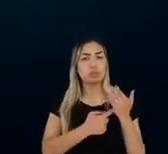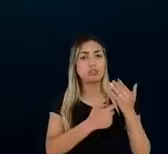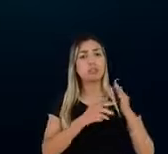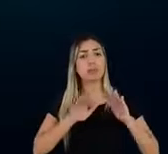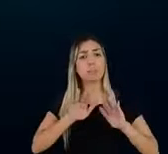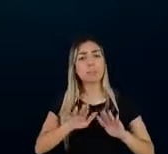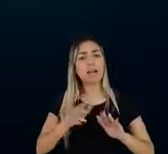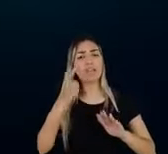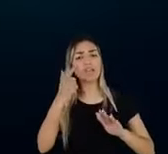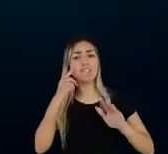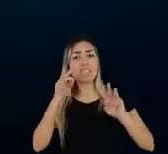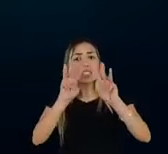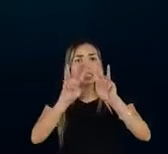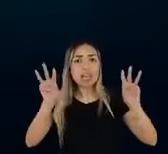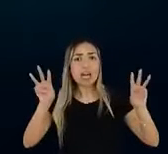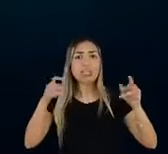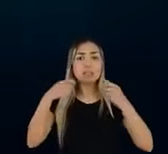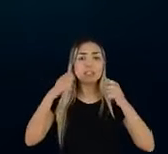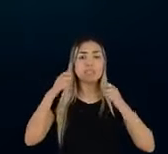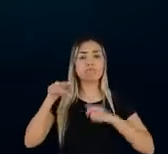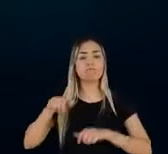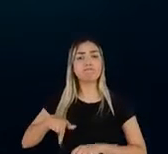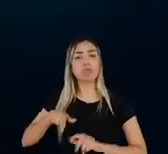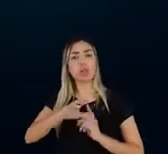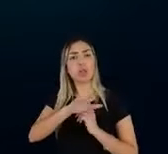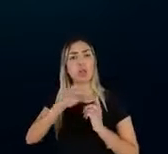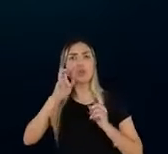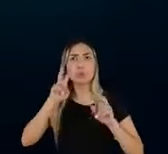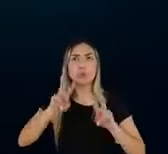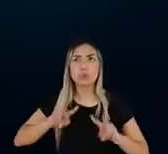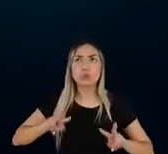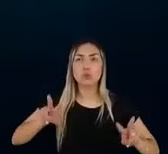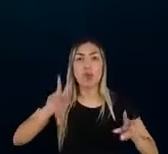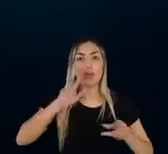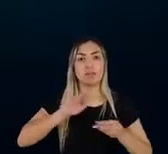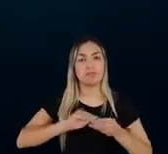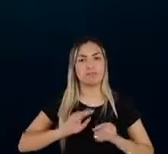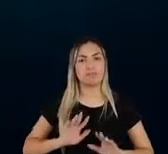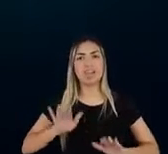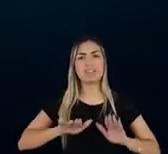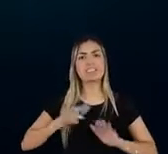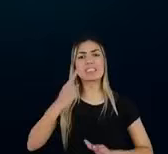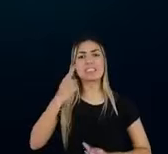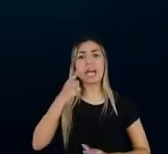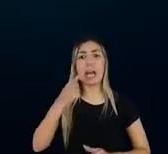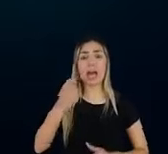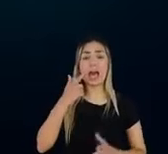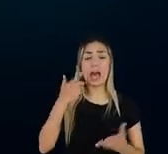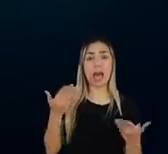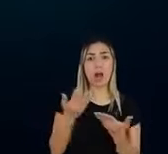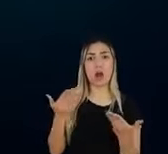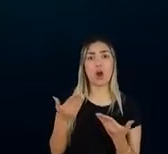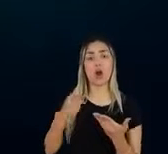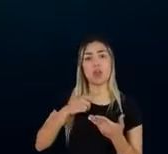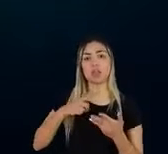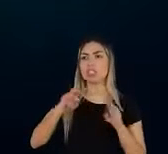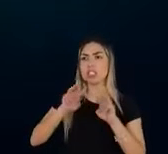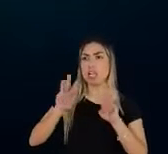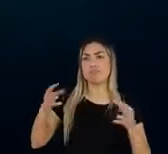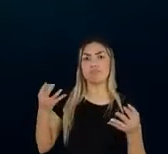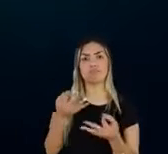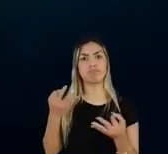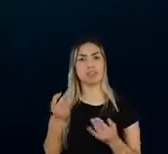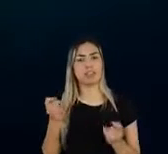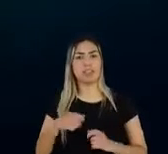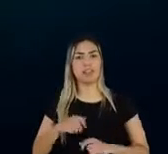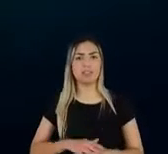a gente eu vejo muita gente apaixonada pela solução técnica então como montar um e-commerce ontem a melhor ferramenta de atendimento às meu cliente só quer para o